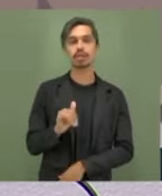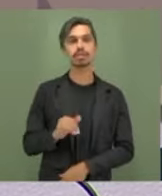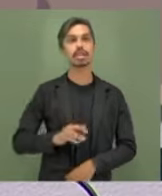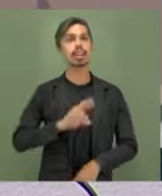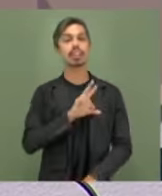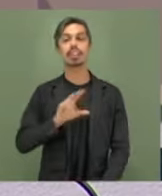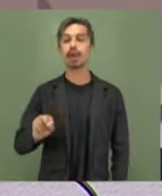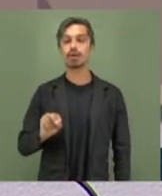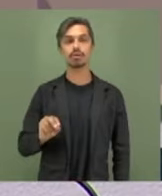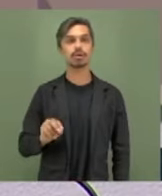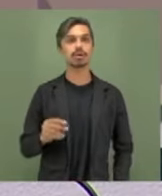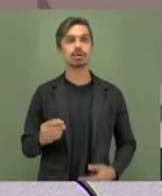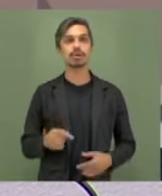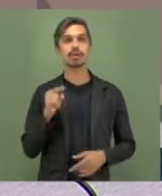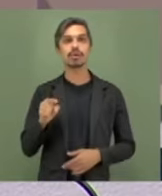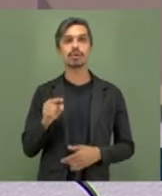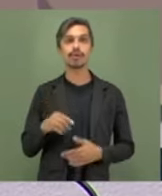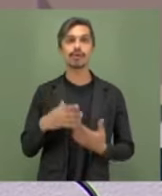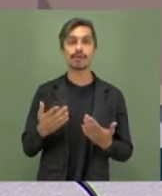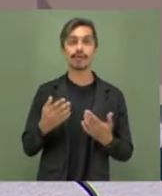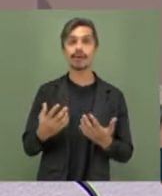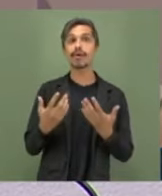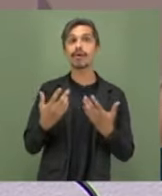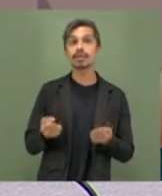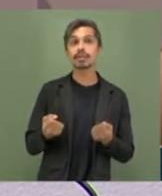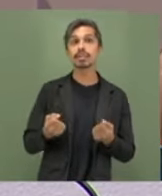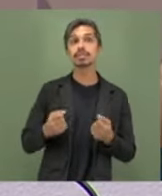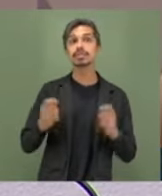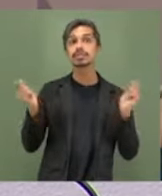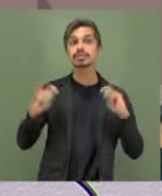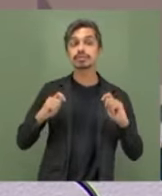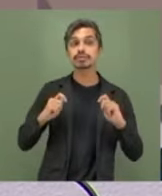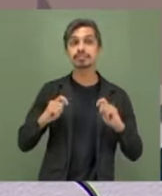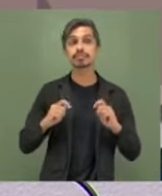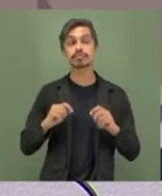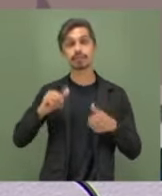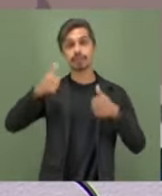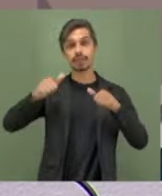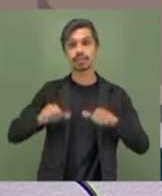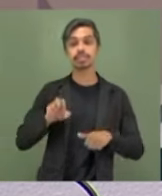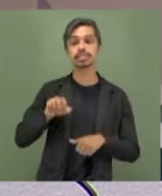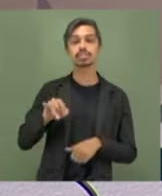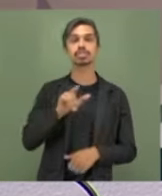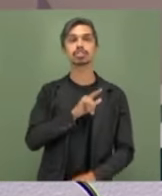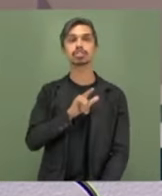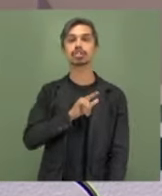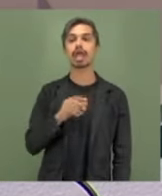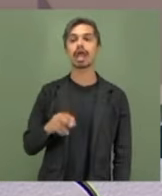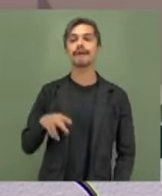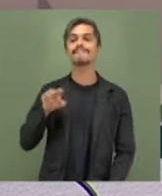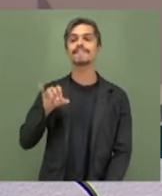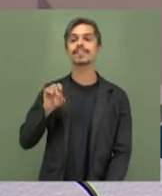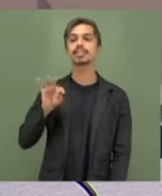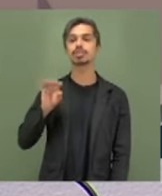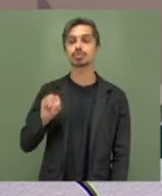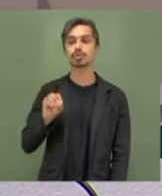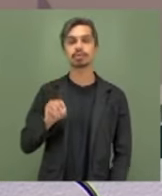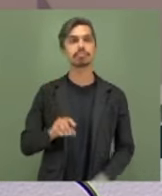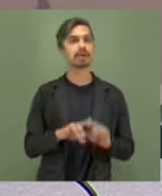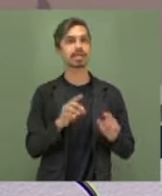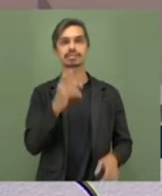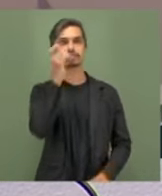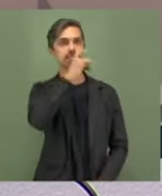O Sérgio foi levado para a delegacia por um procedimento padrão para conferir se ele tinha visto. Mentira, nem sequer mencionaram